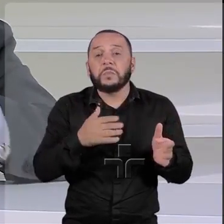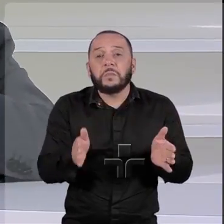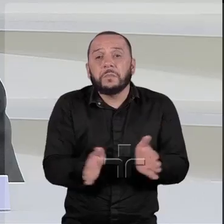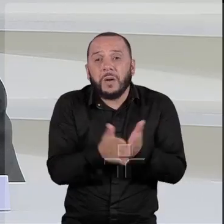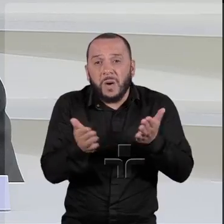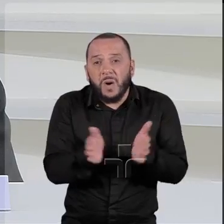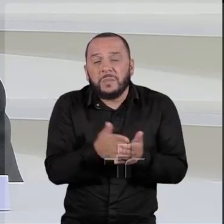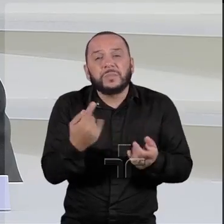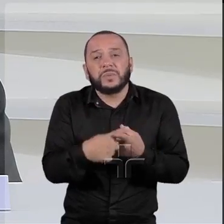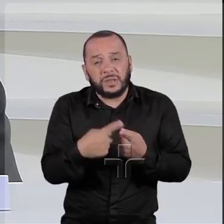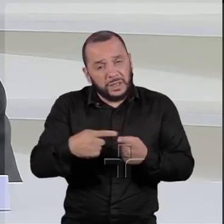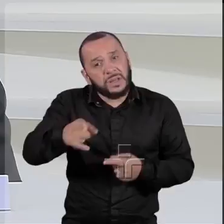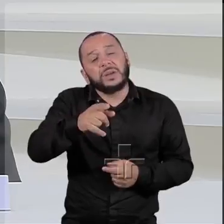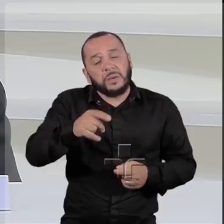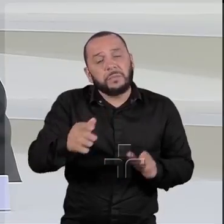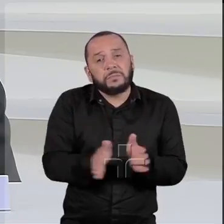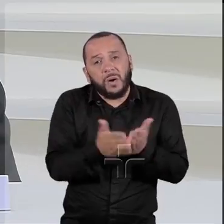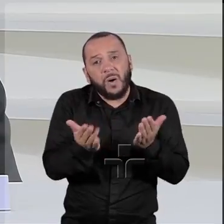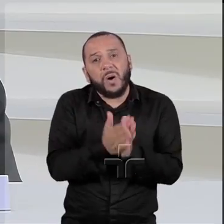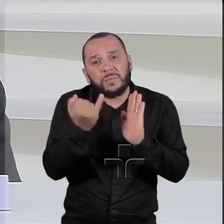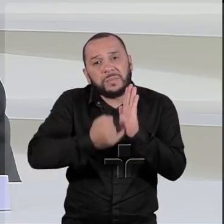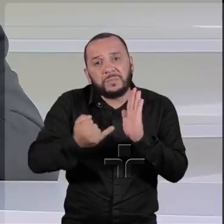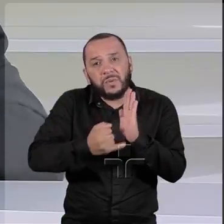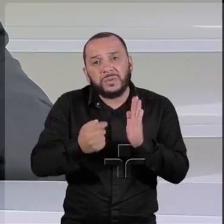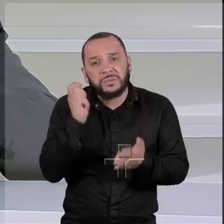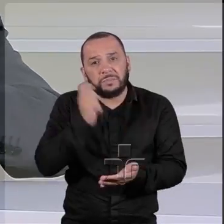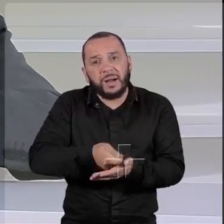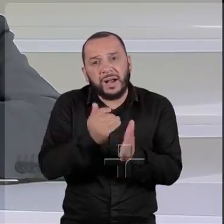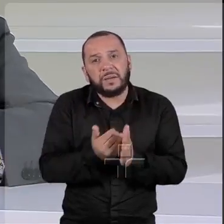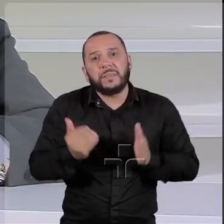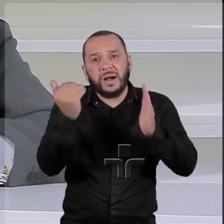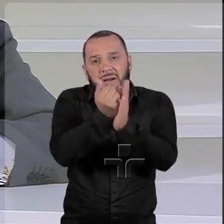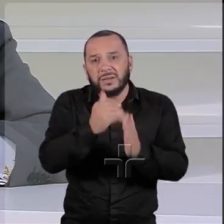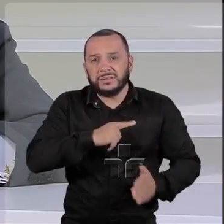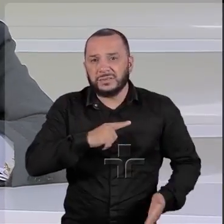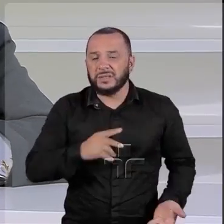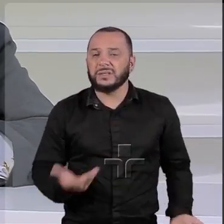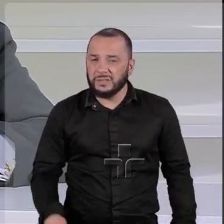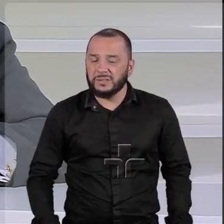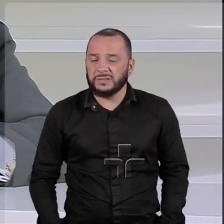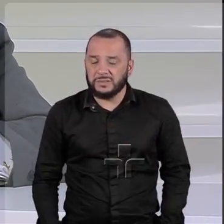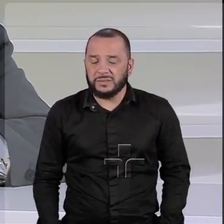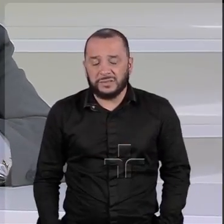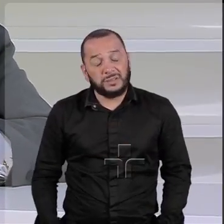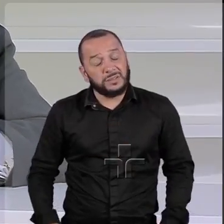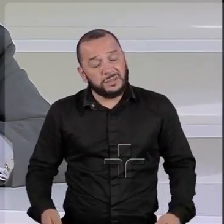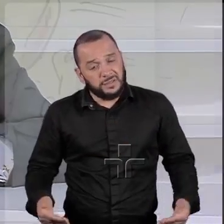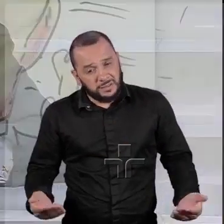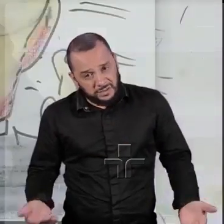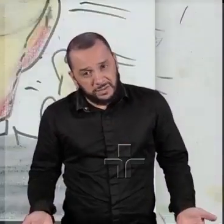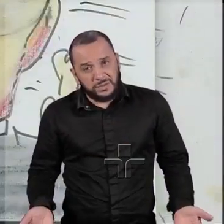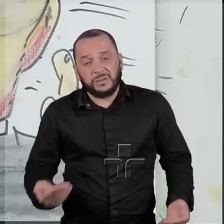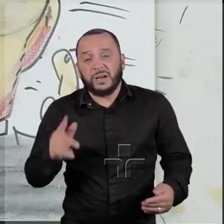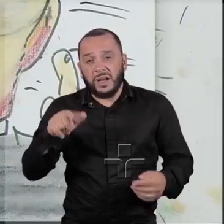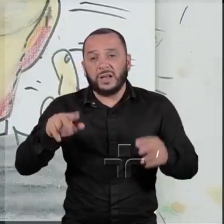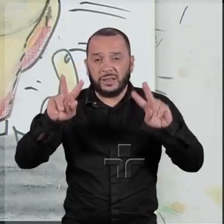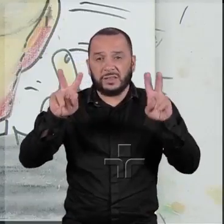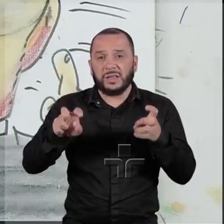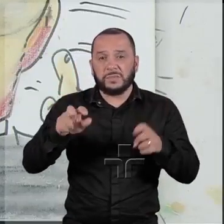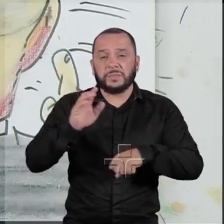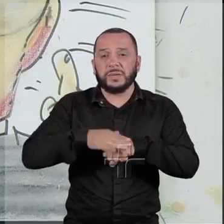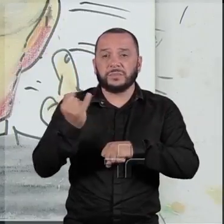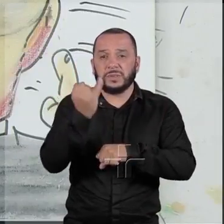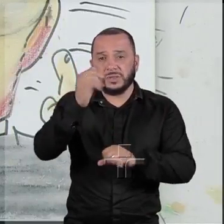é que pagam proporcionalmente mais impostos, né? Então, eu acho que é uma das questões mais importantes